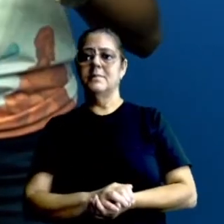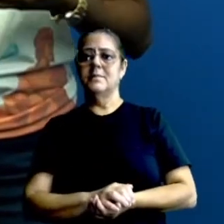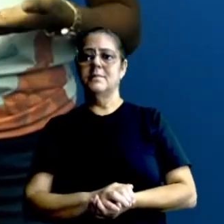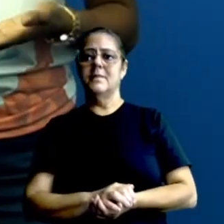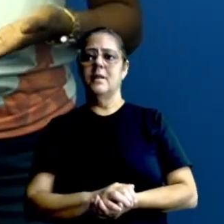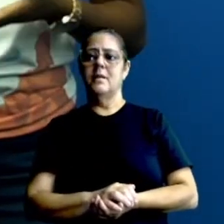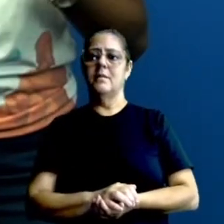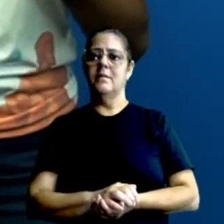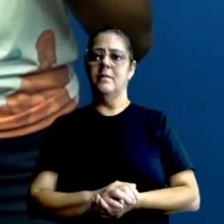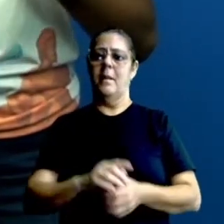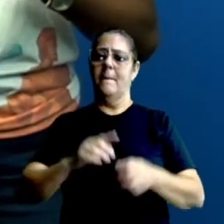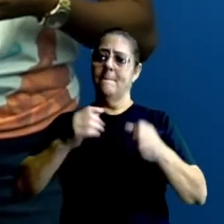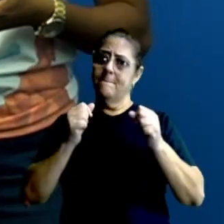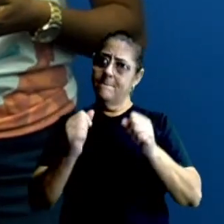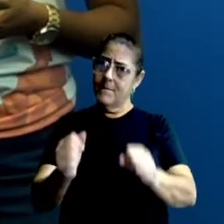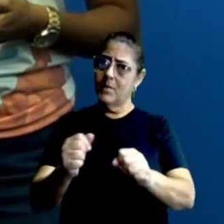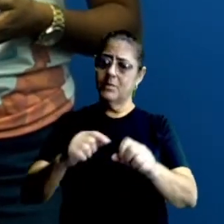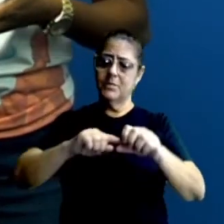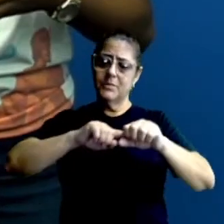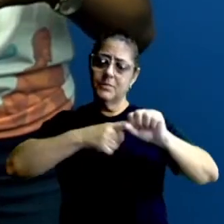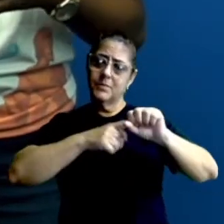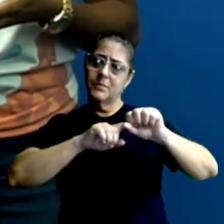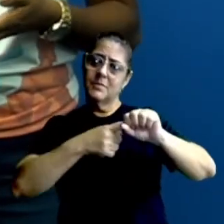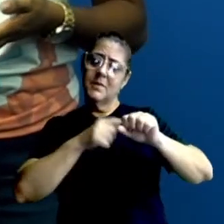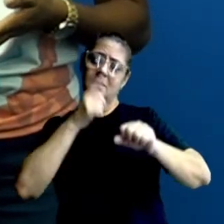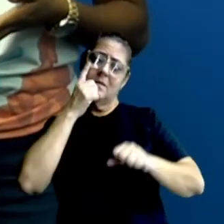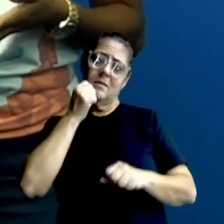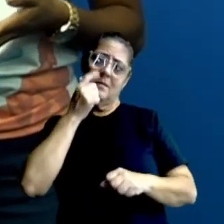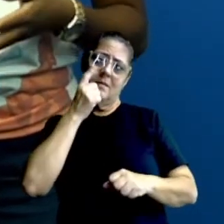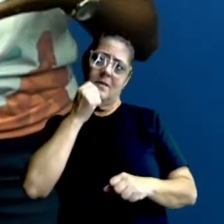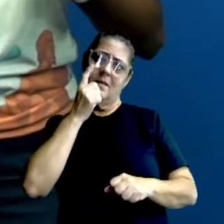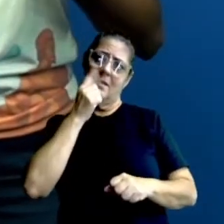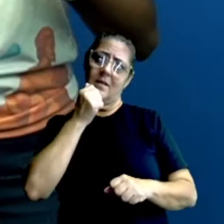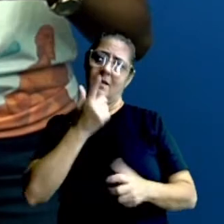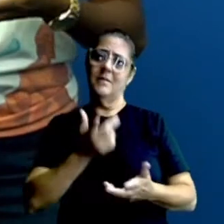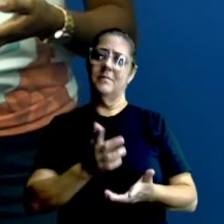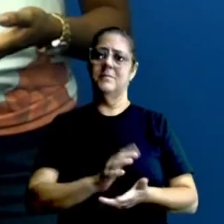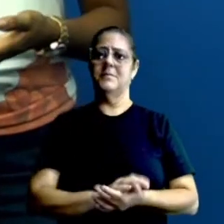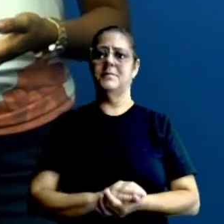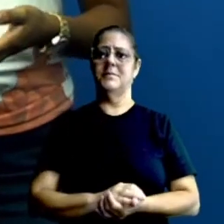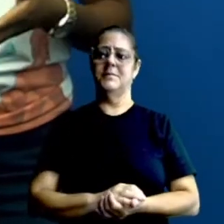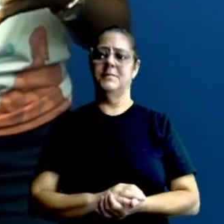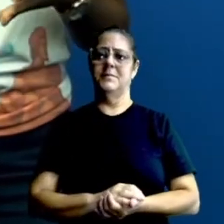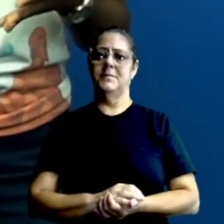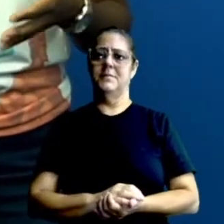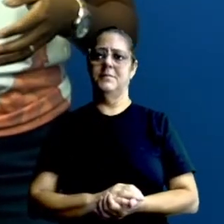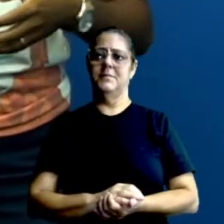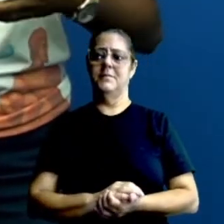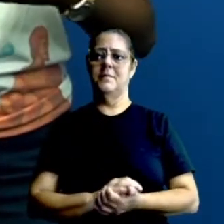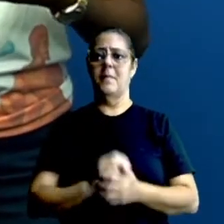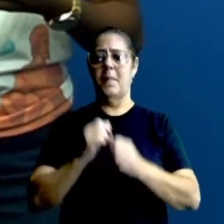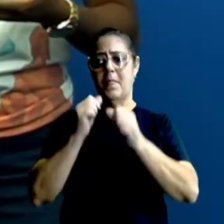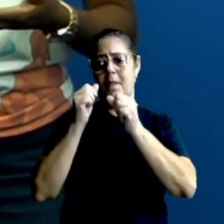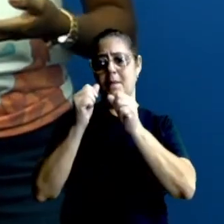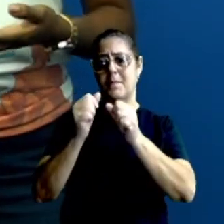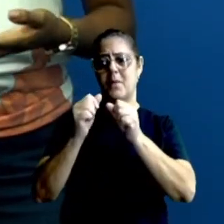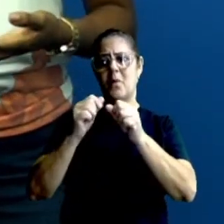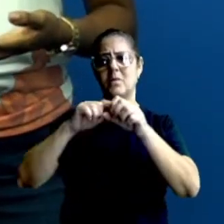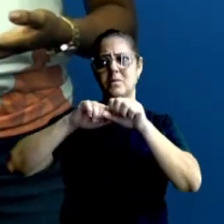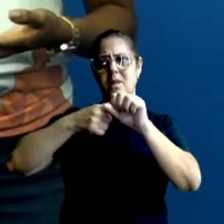6 Shopping mas pensou me achar pênis mais pensou que quer dizer